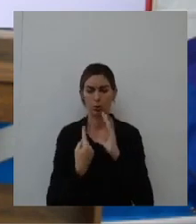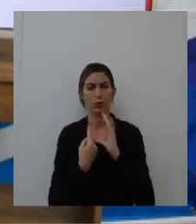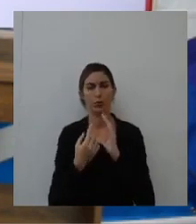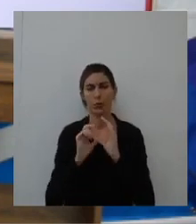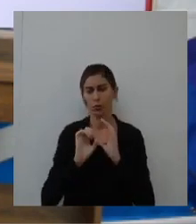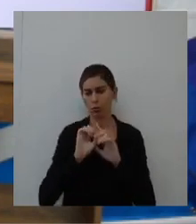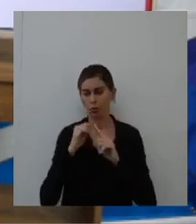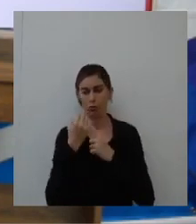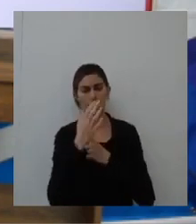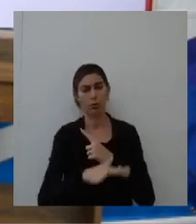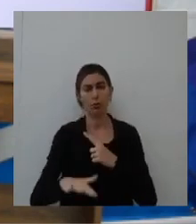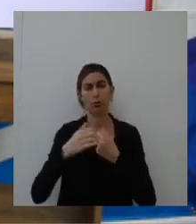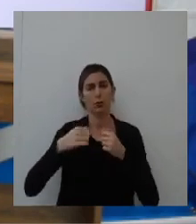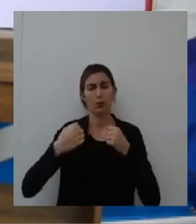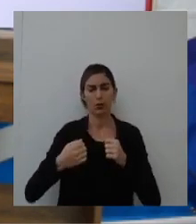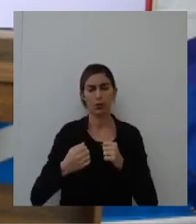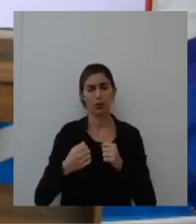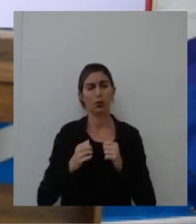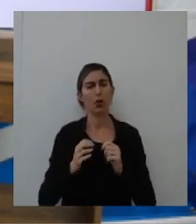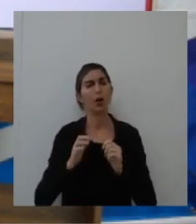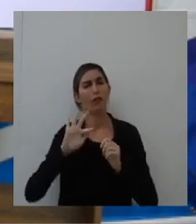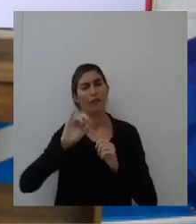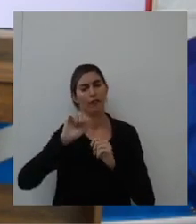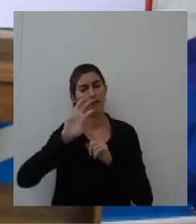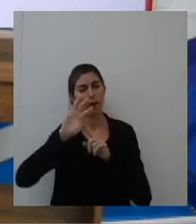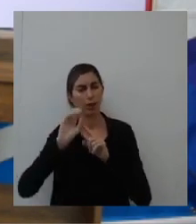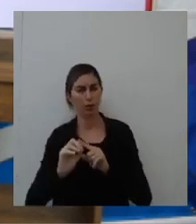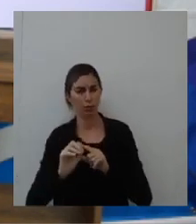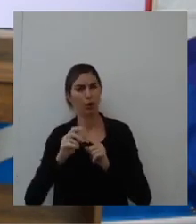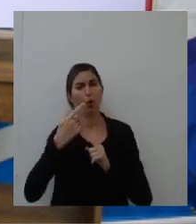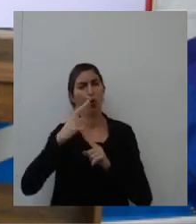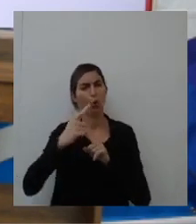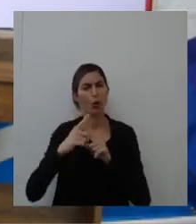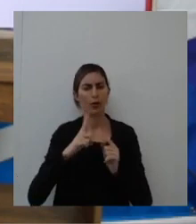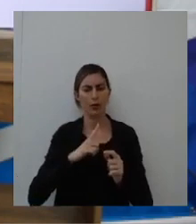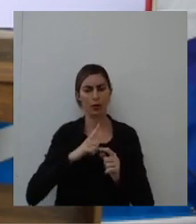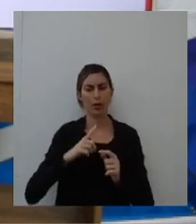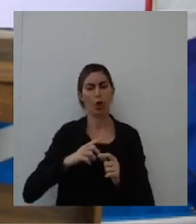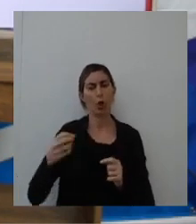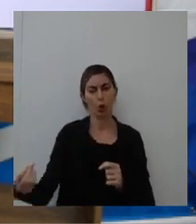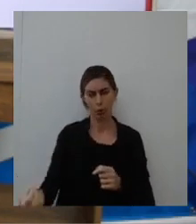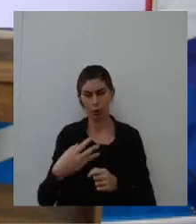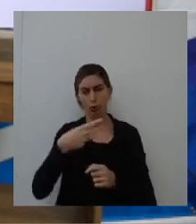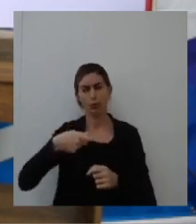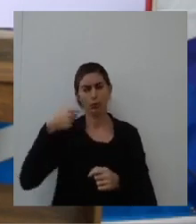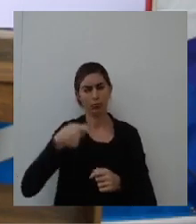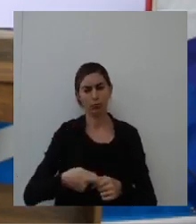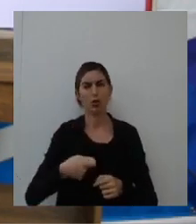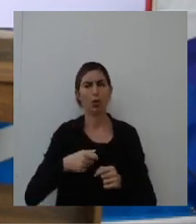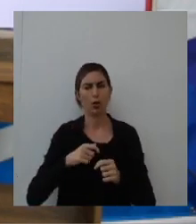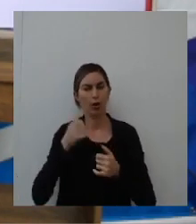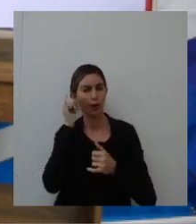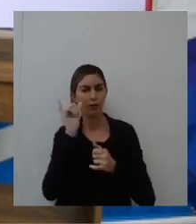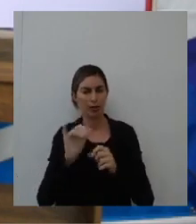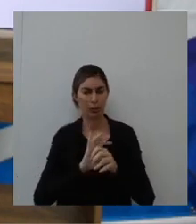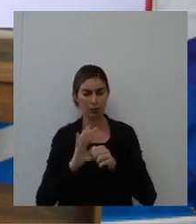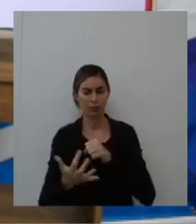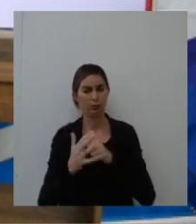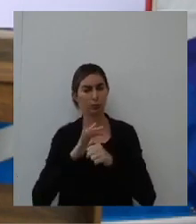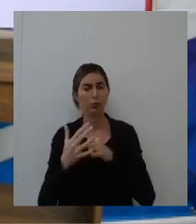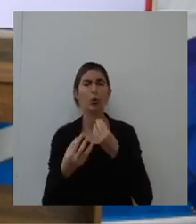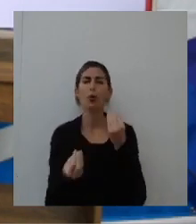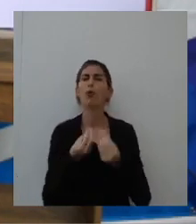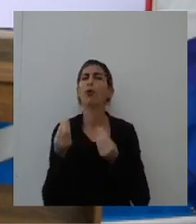se manter aquilo que é o fato. Ou seja, que Goiânia tem uma nova medida para combater o coronavírus. De